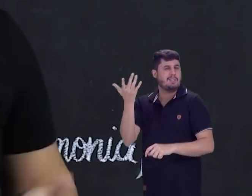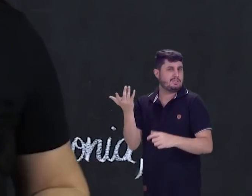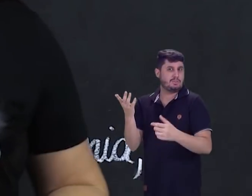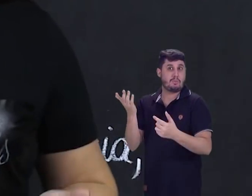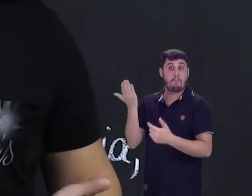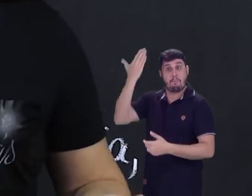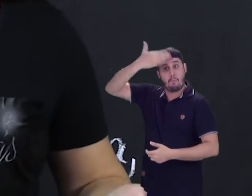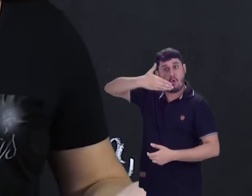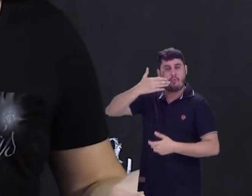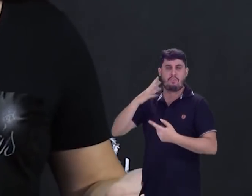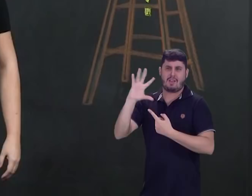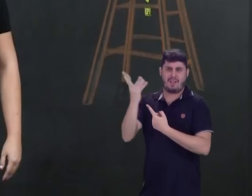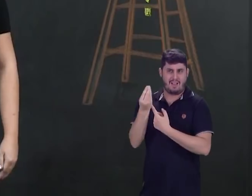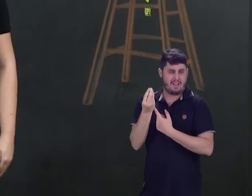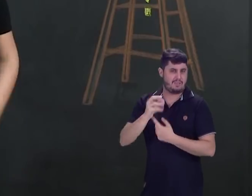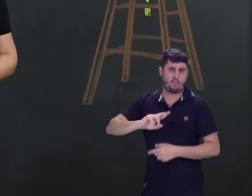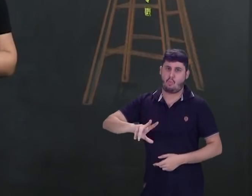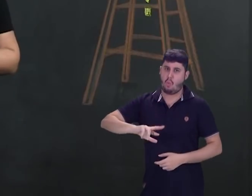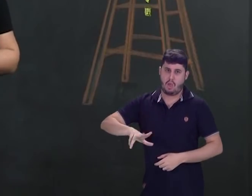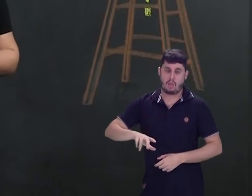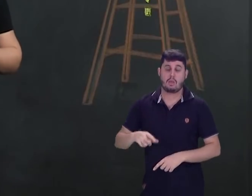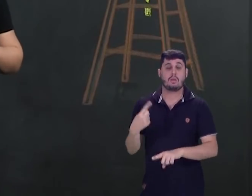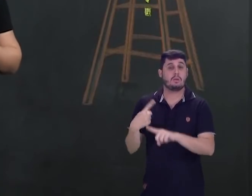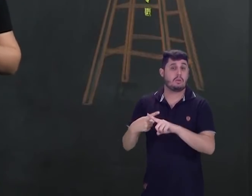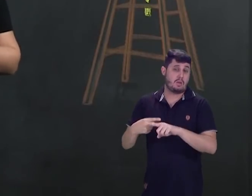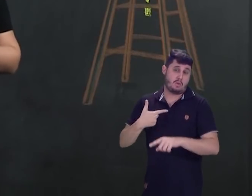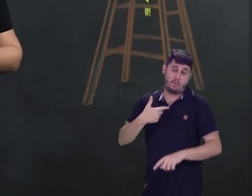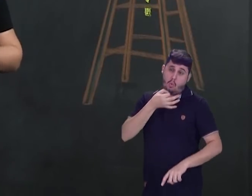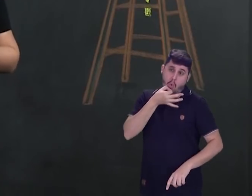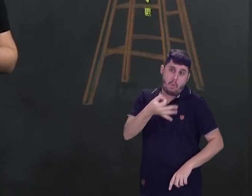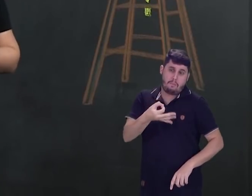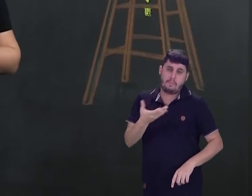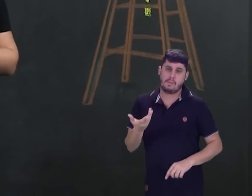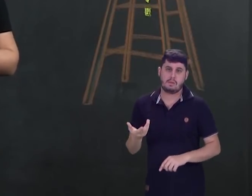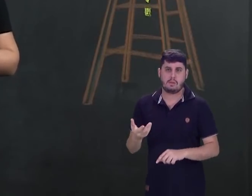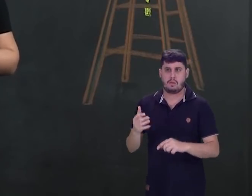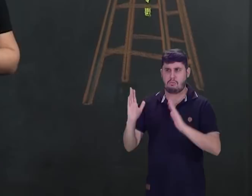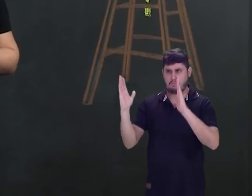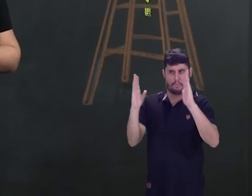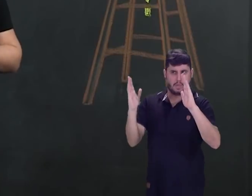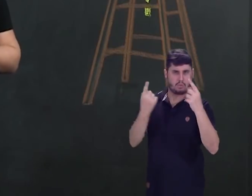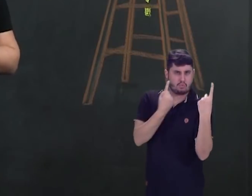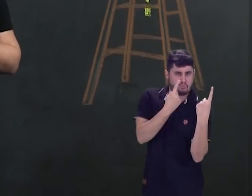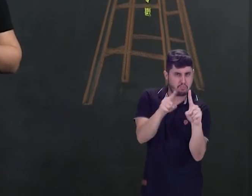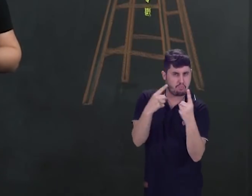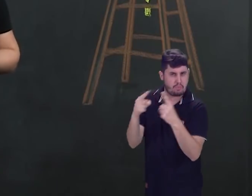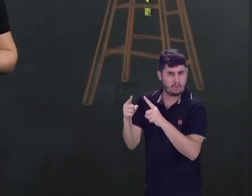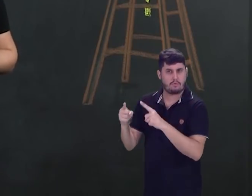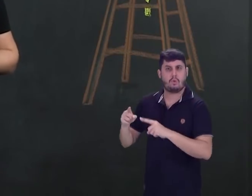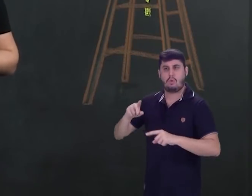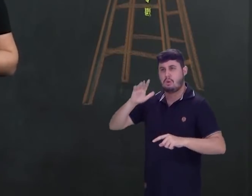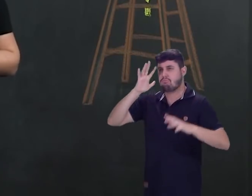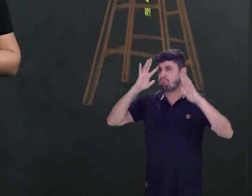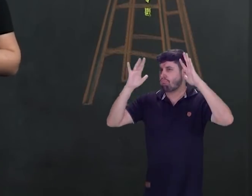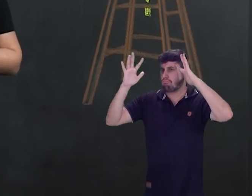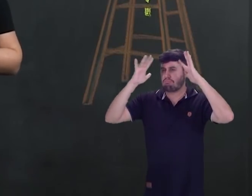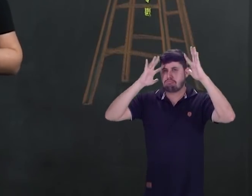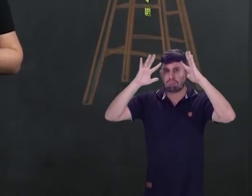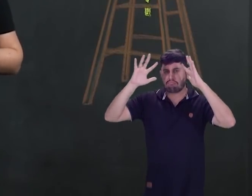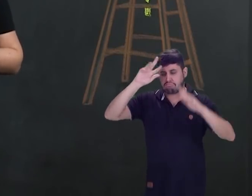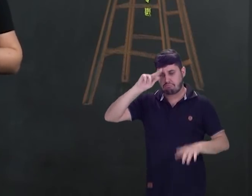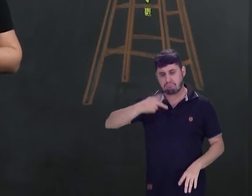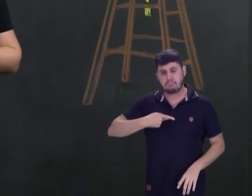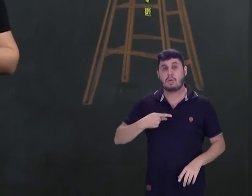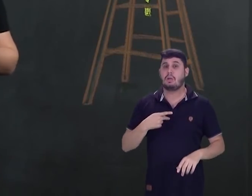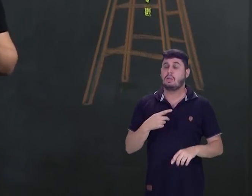tudo era arte. E não é, né? Eu acho particularmente que esse período, né, de provocação é um grande questionamento no sentido